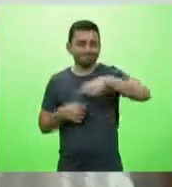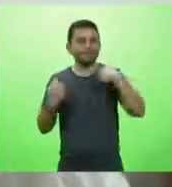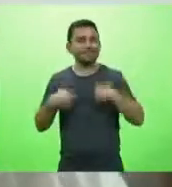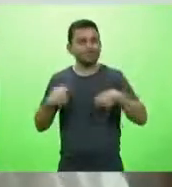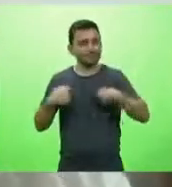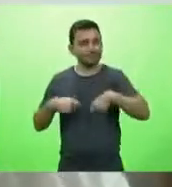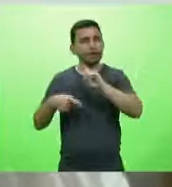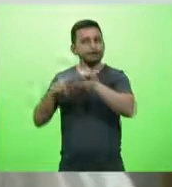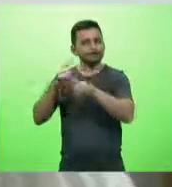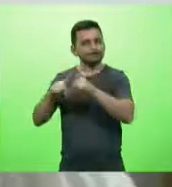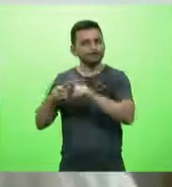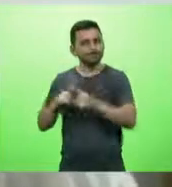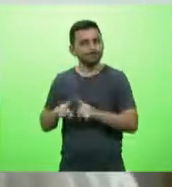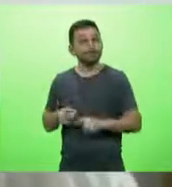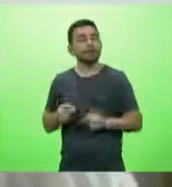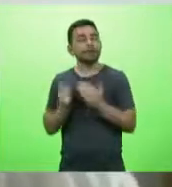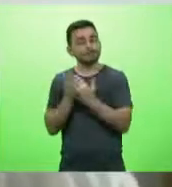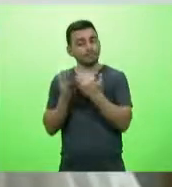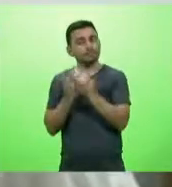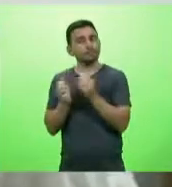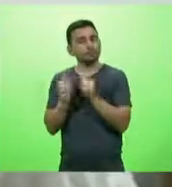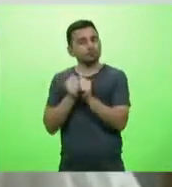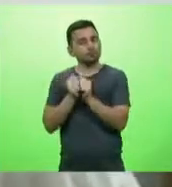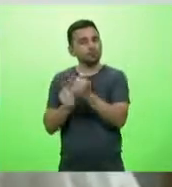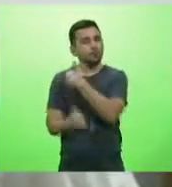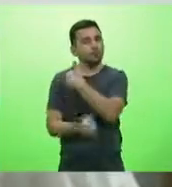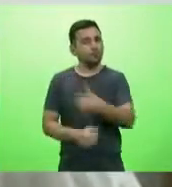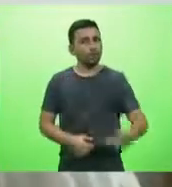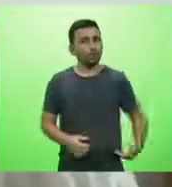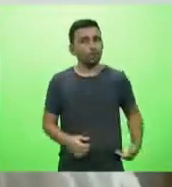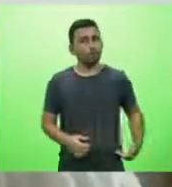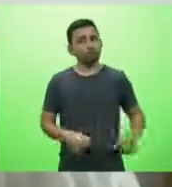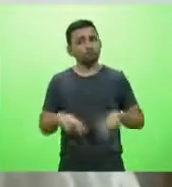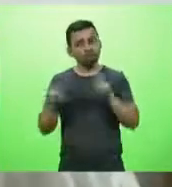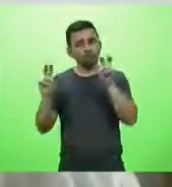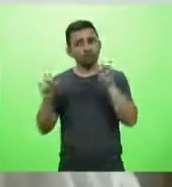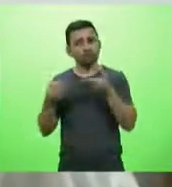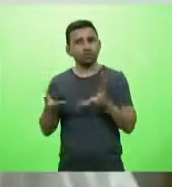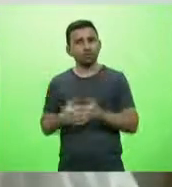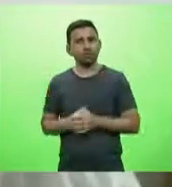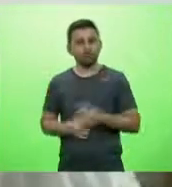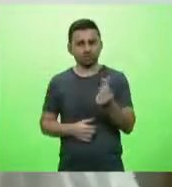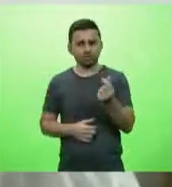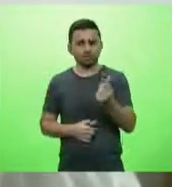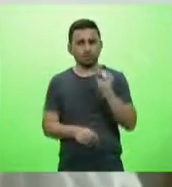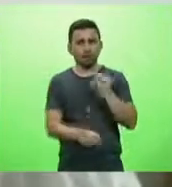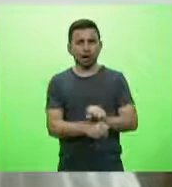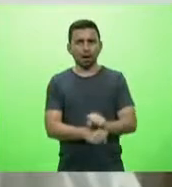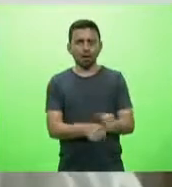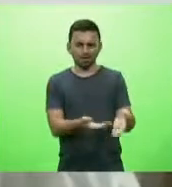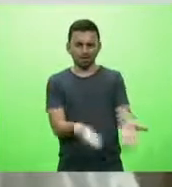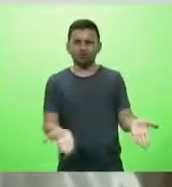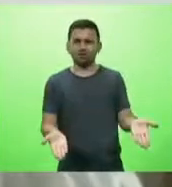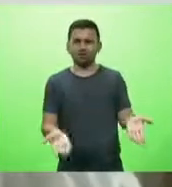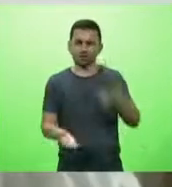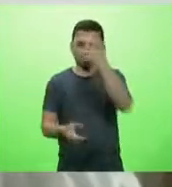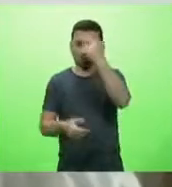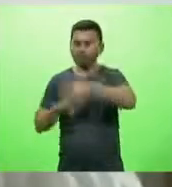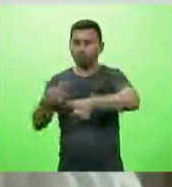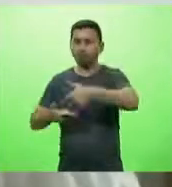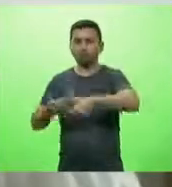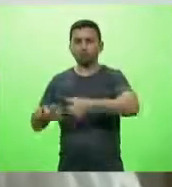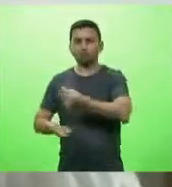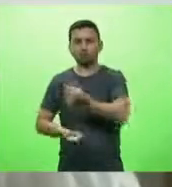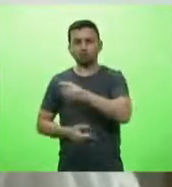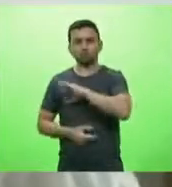diálogo mais próximo com o governo sobre isso. Dinheiro parado e os trabalhadores da cultura sem